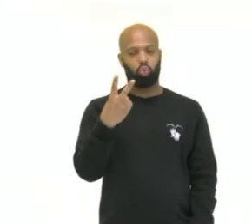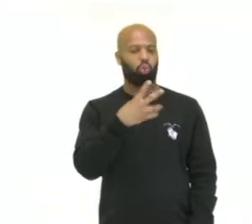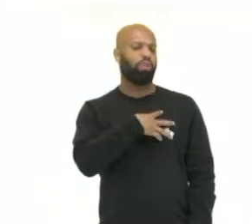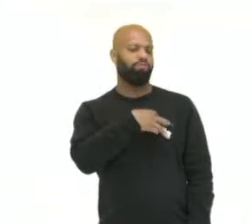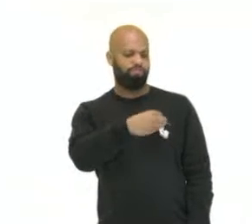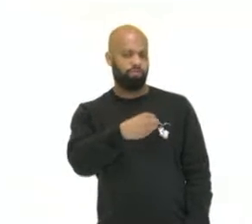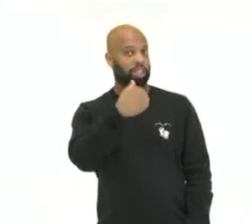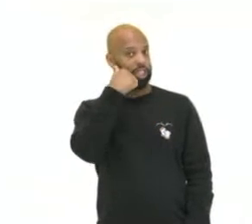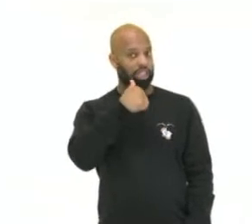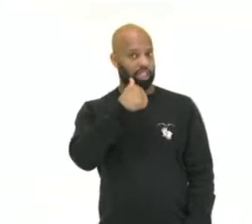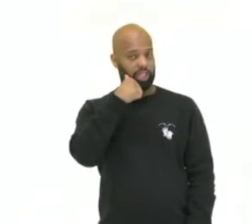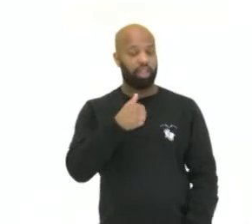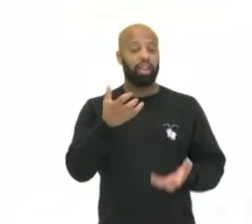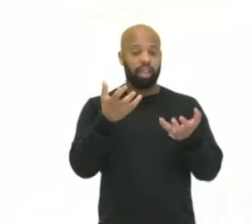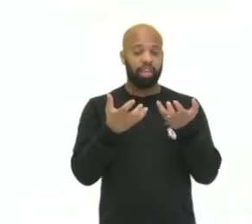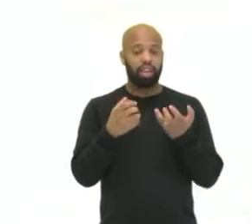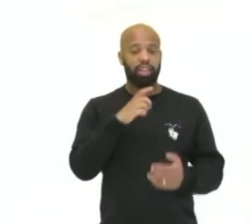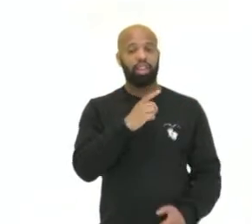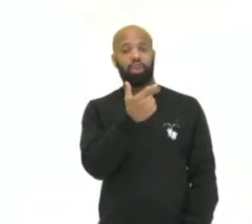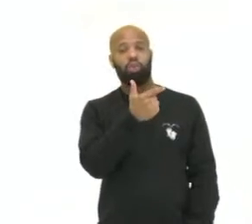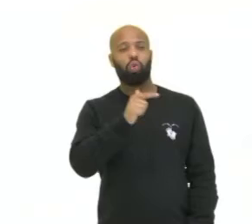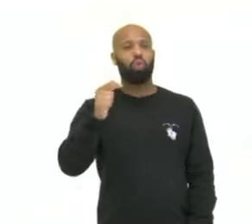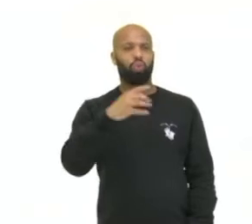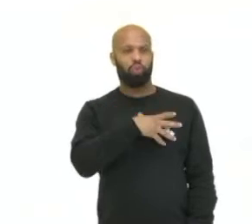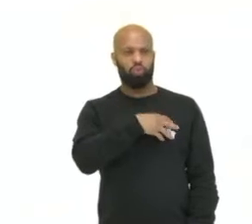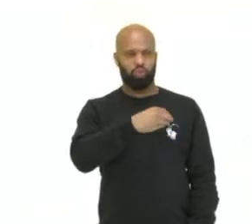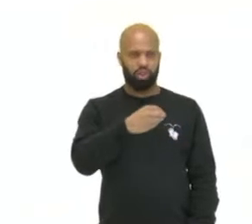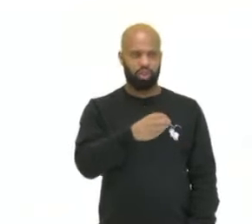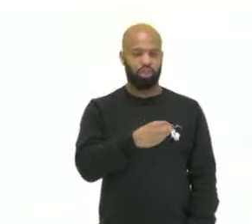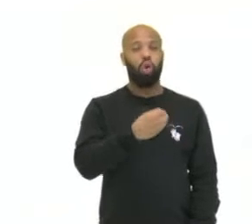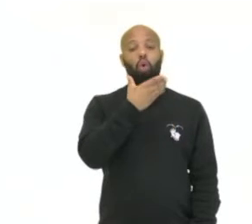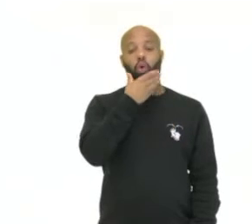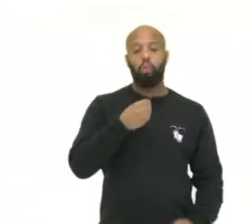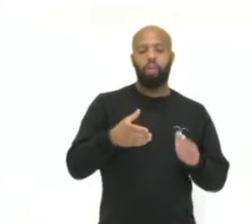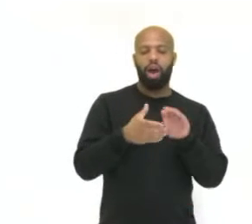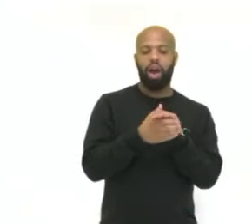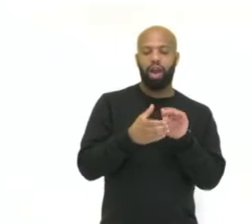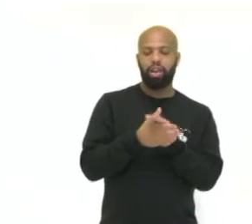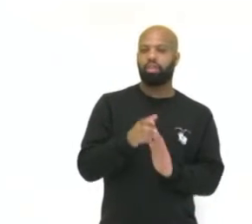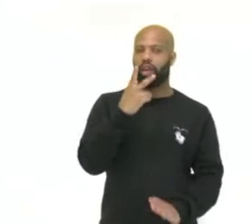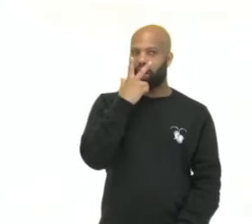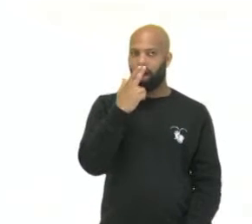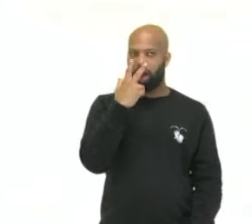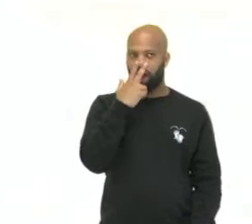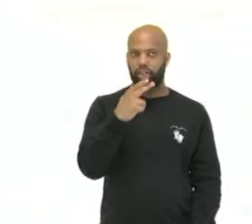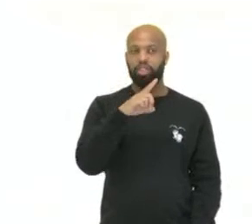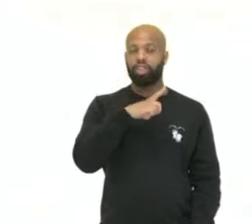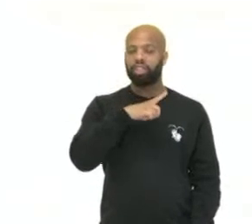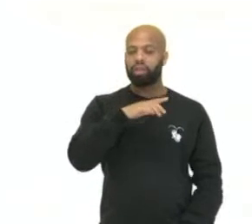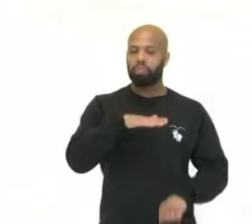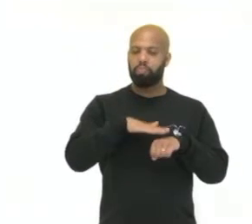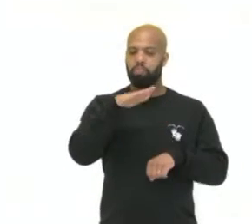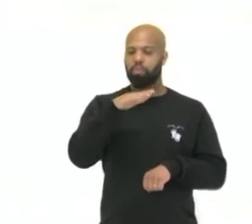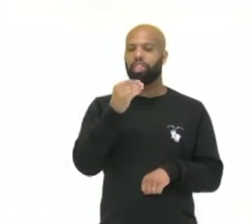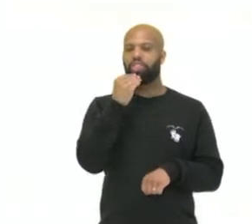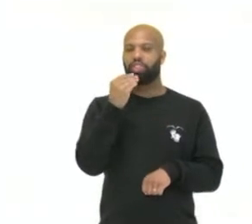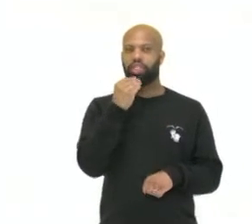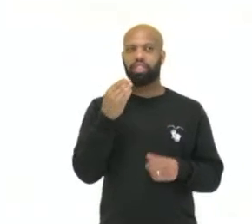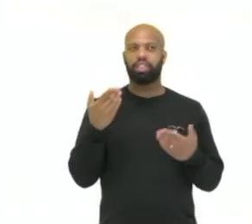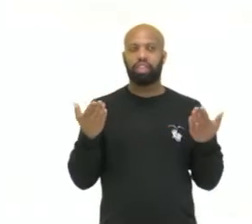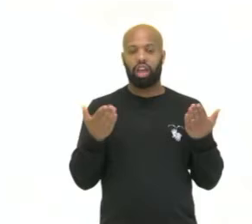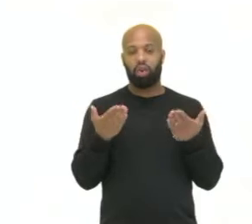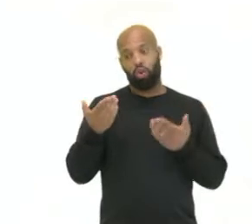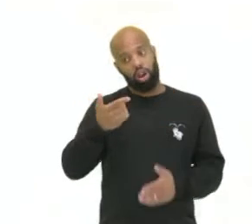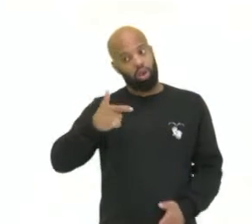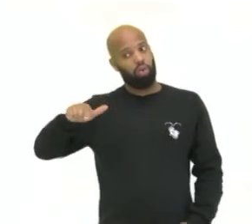e eles planejam ter outro filho. O marido acredita que há mais chances de nascer